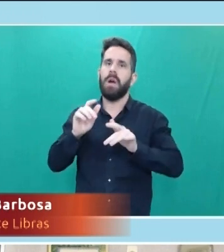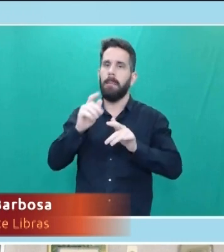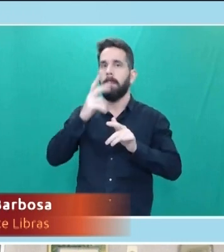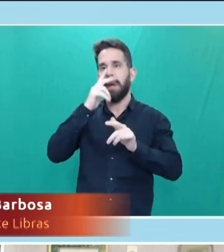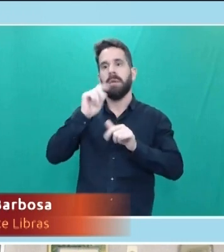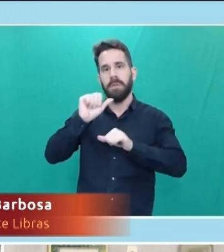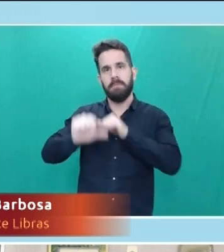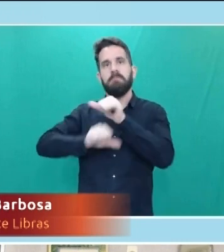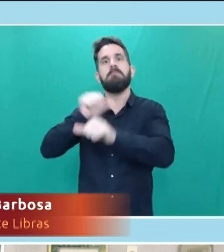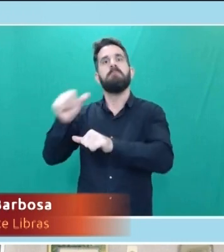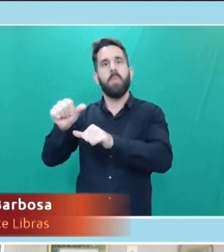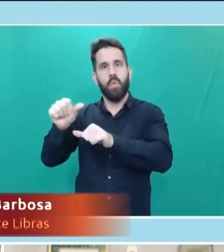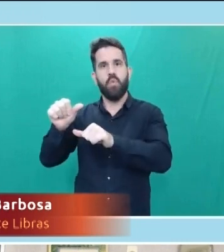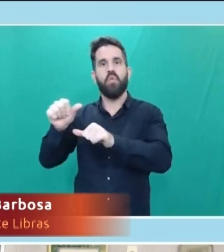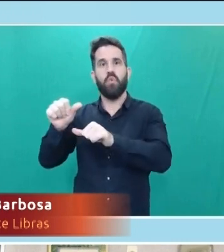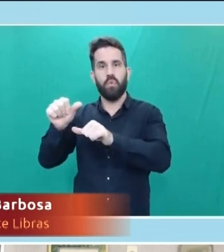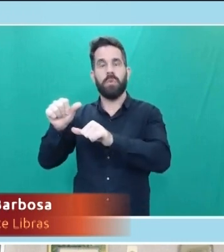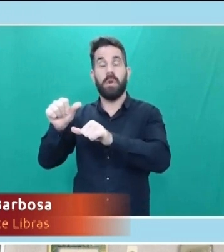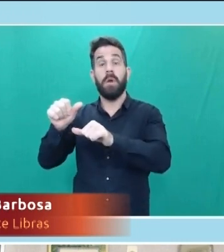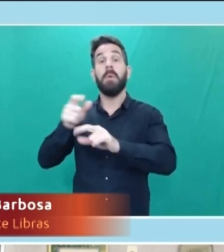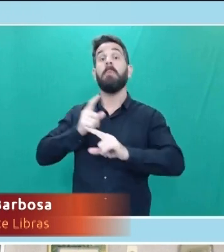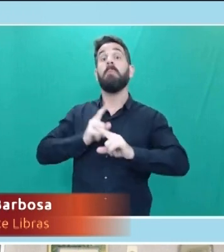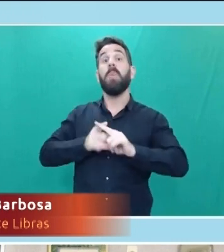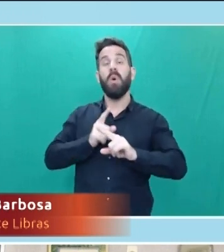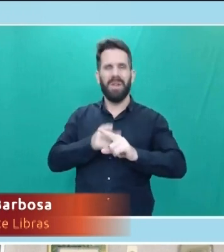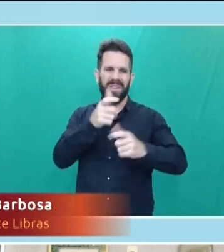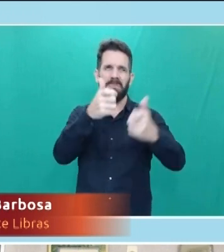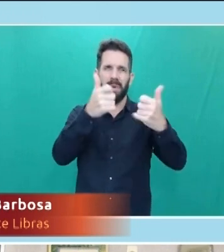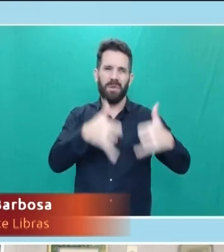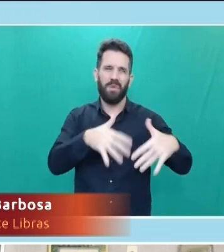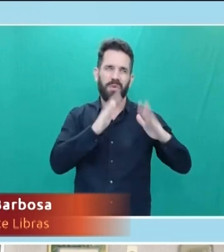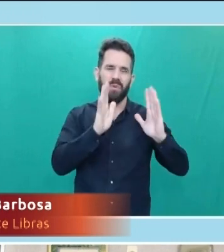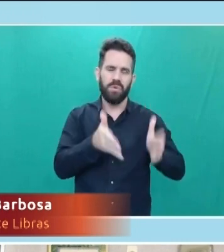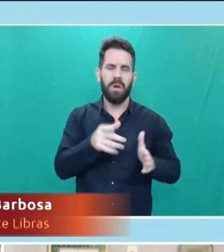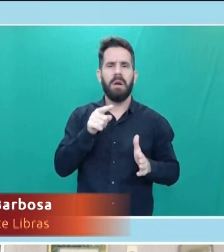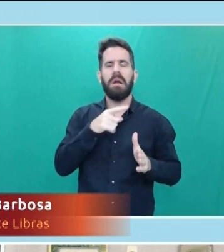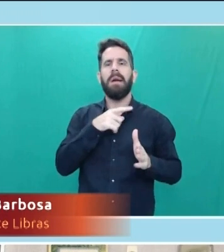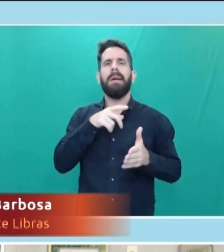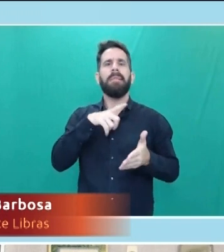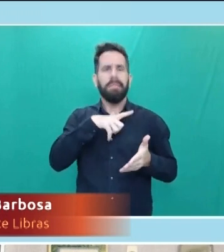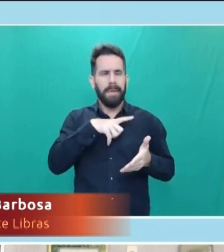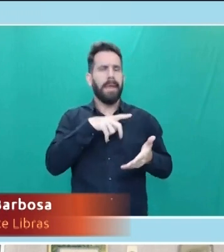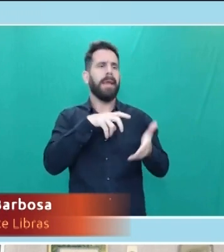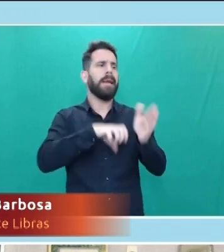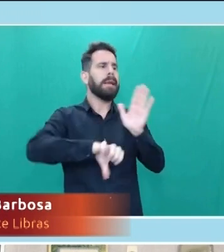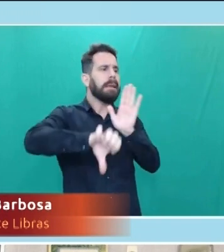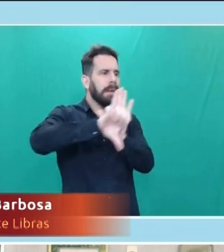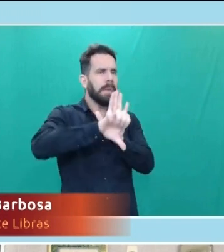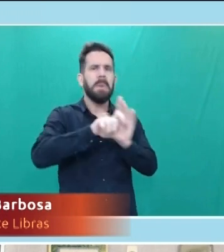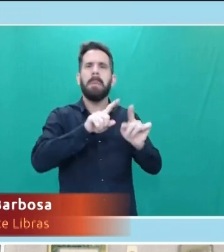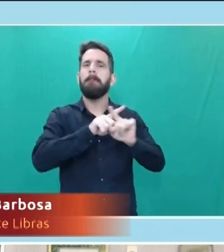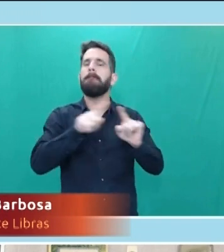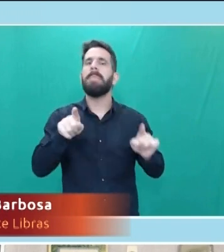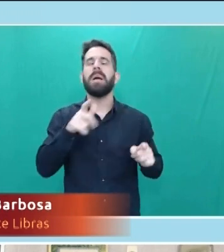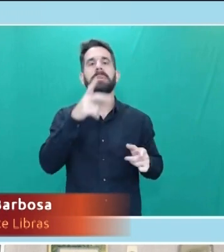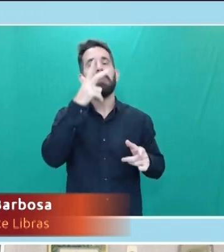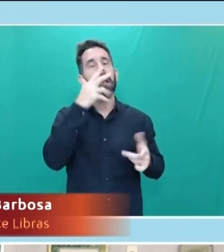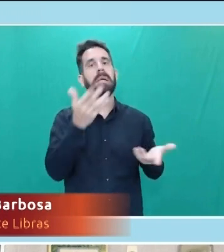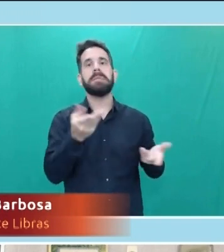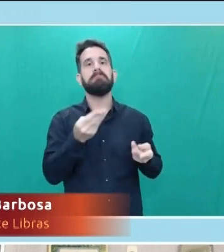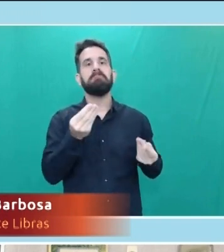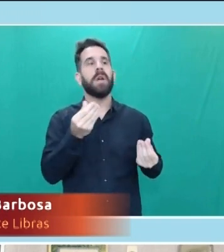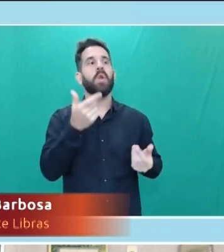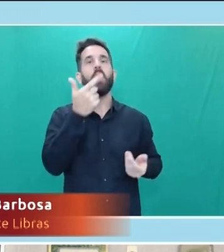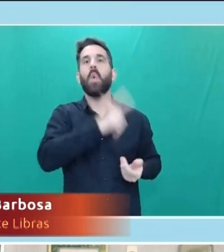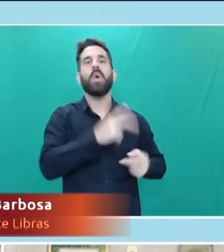trouxe, esses crimes, eles ficavam ali no limbo da impunidade, eles não conseguiam chegar até o Poder Judiciário,